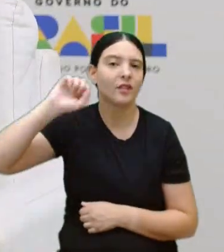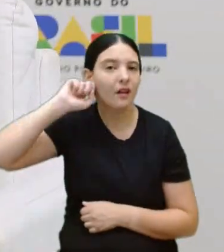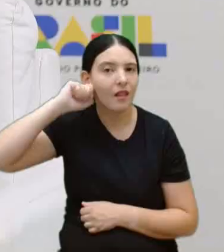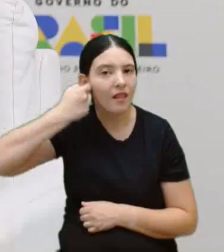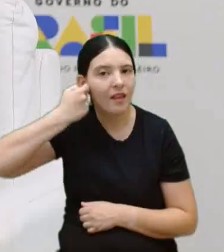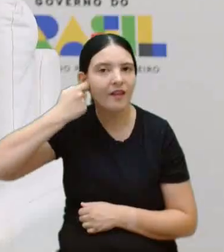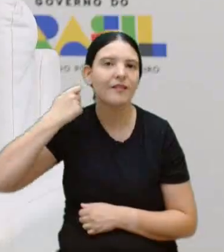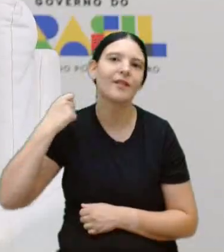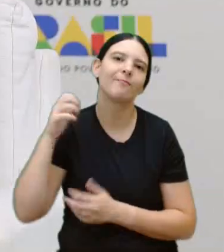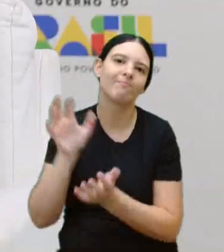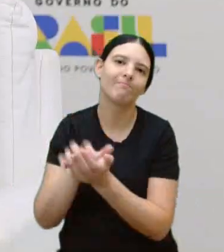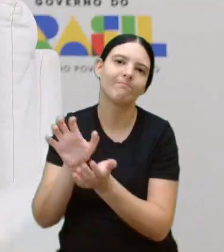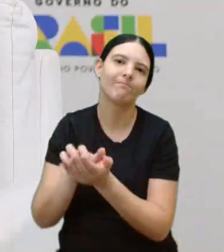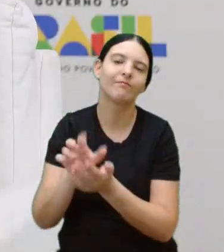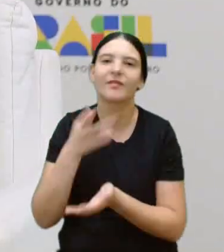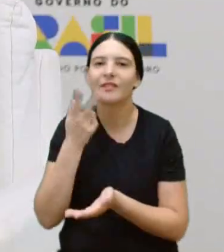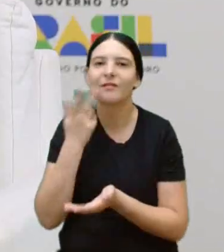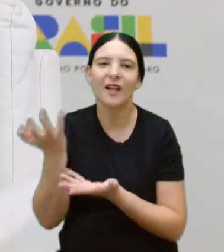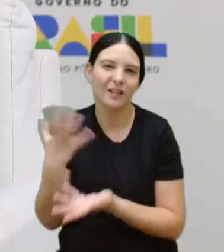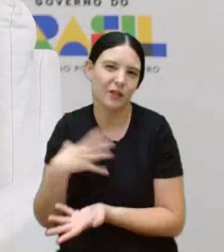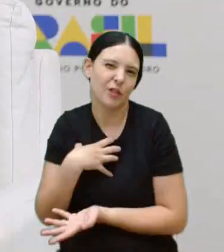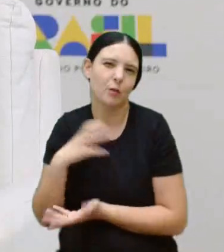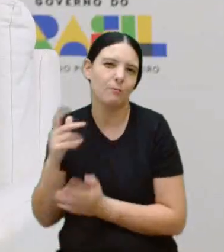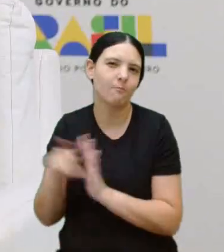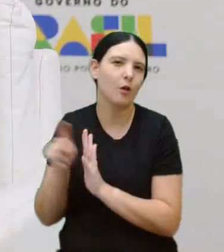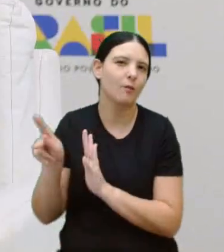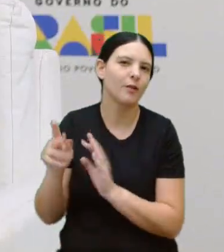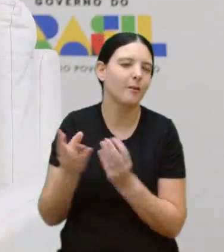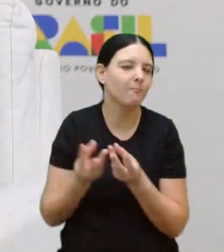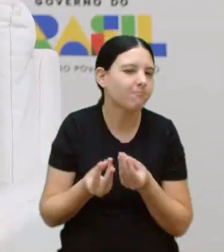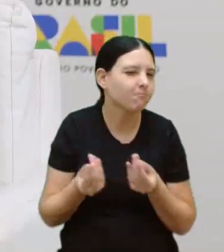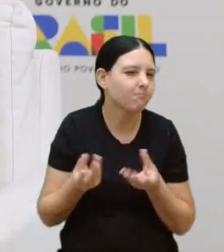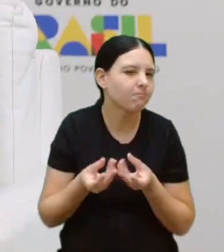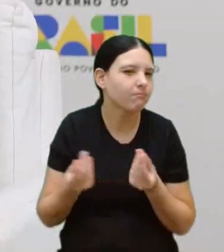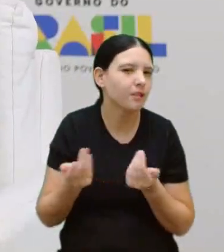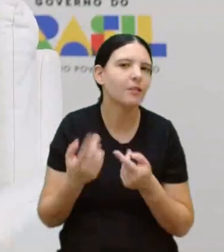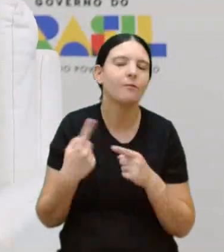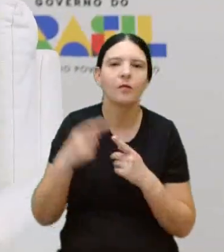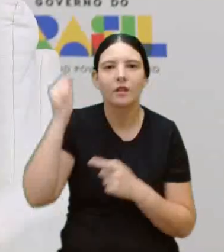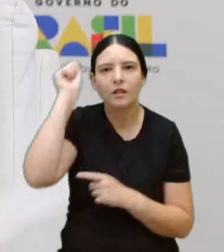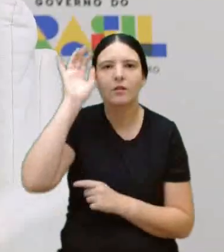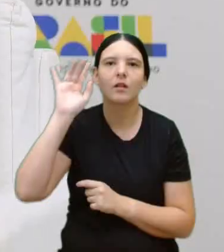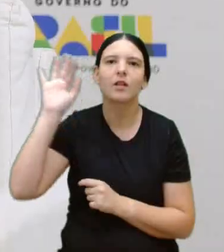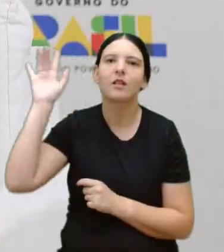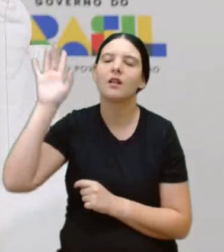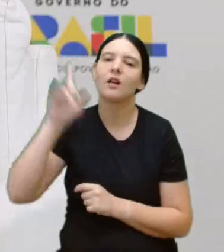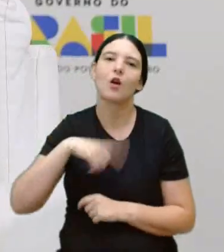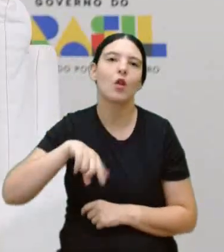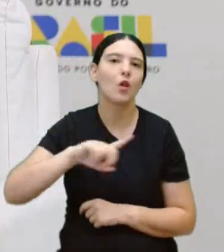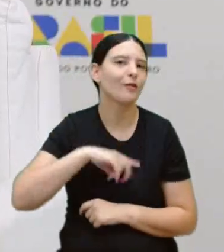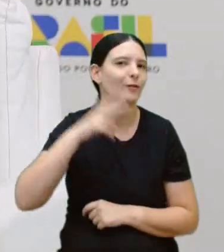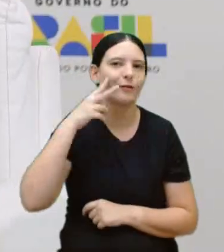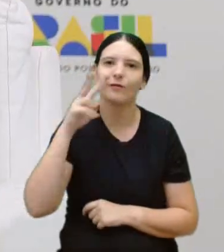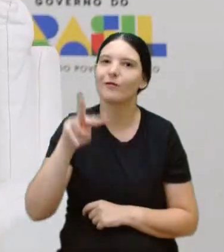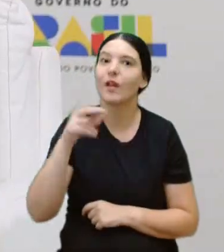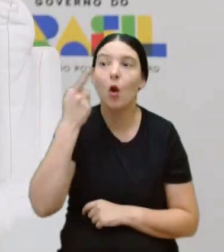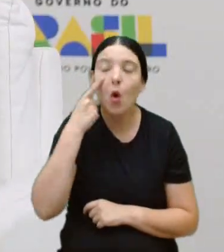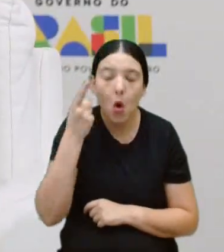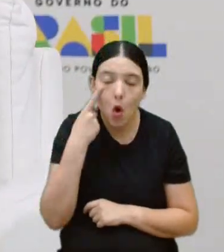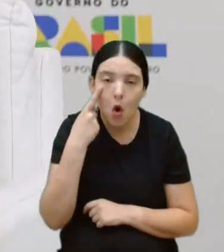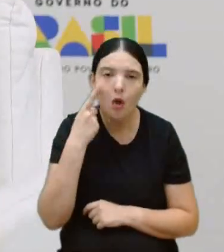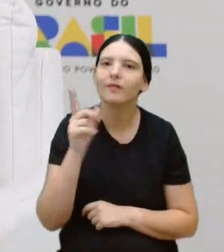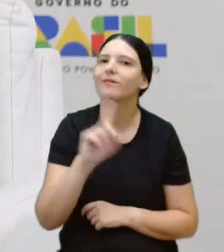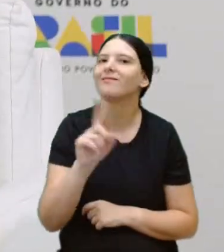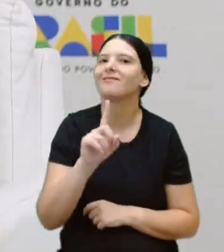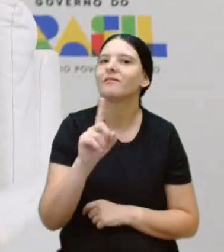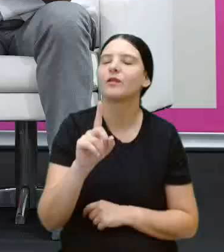pernambucano. Percebam? É sutil, é da ordem de um imaginário, porque a gente não enxerga com os olhos, nós